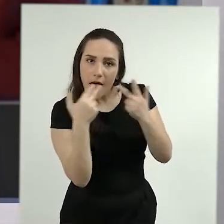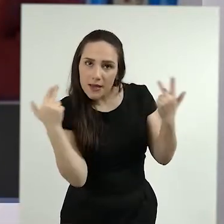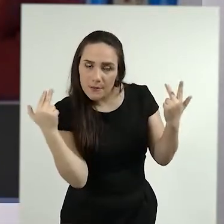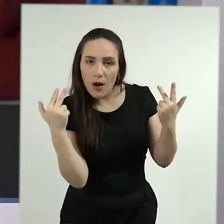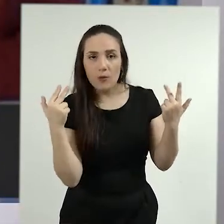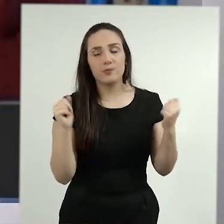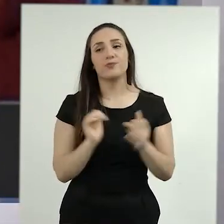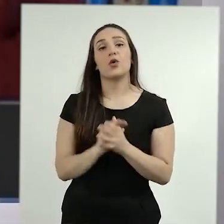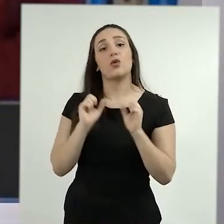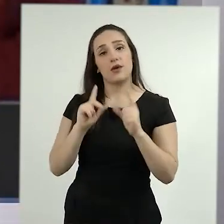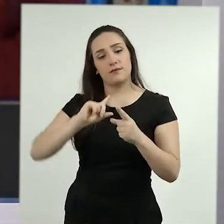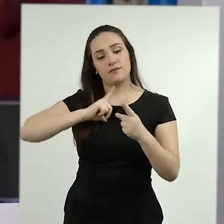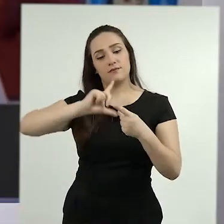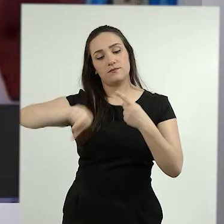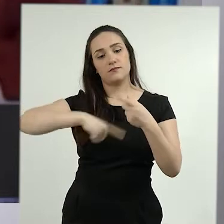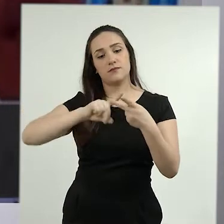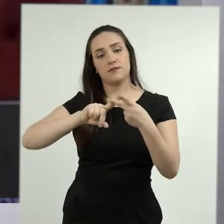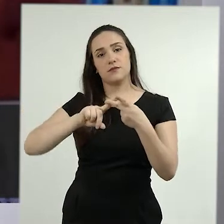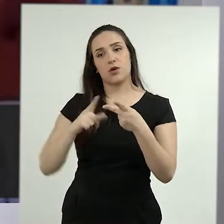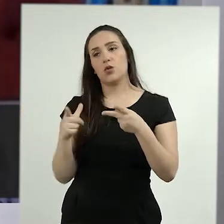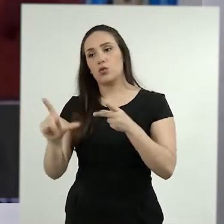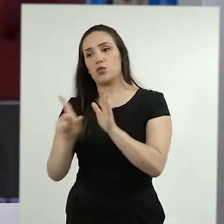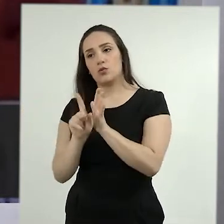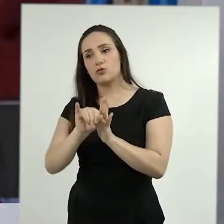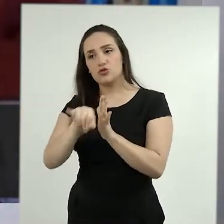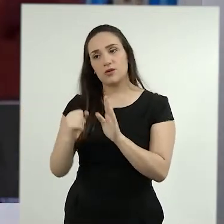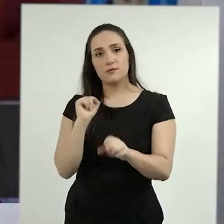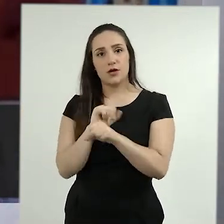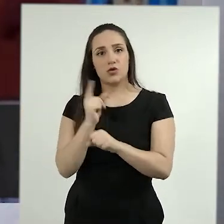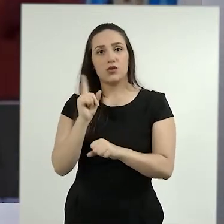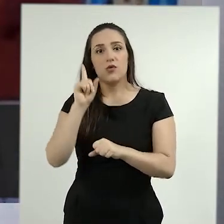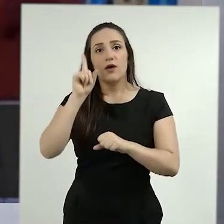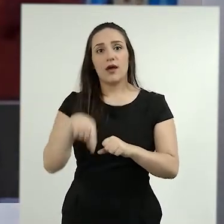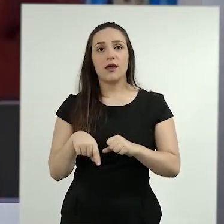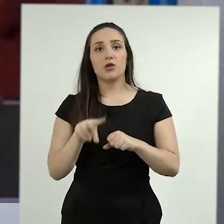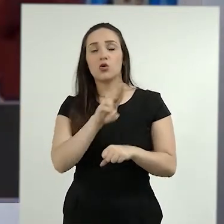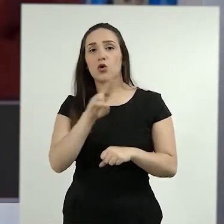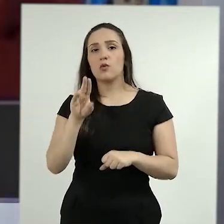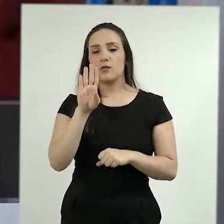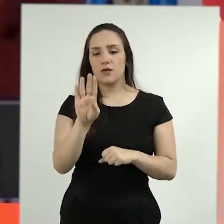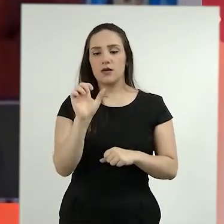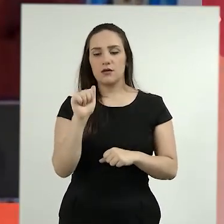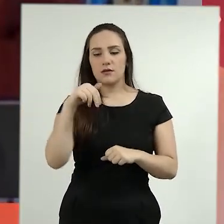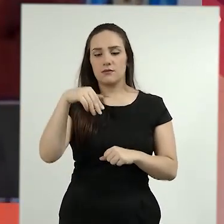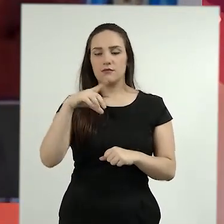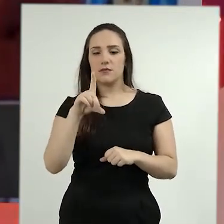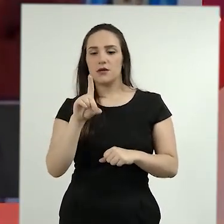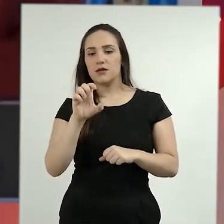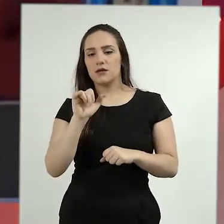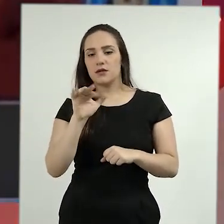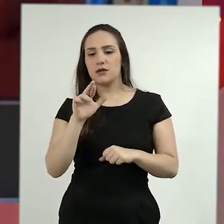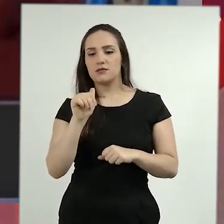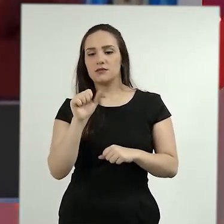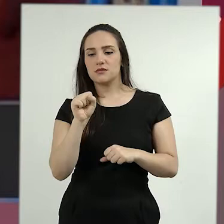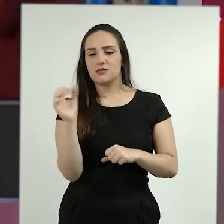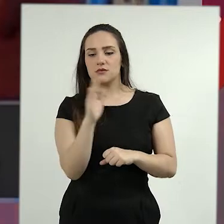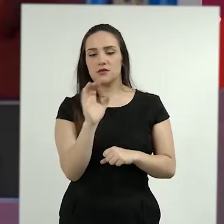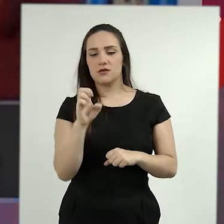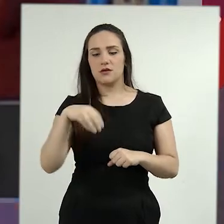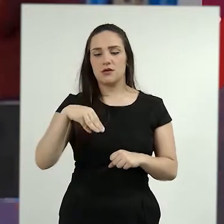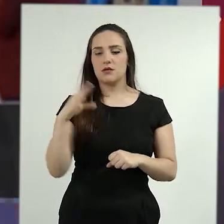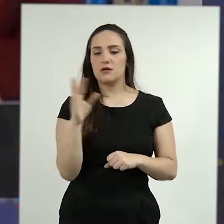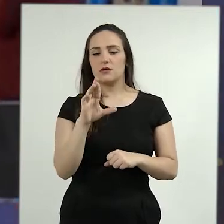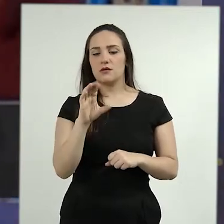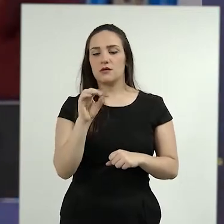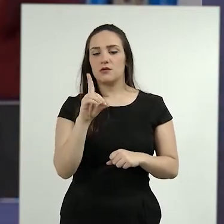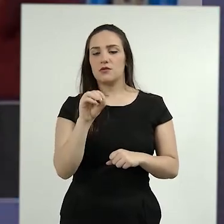natureza, desde 2010. E temos o outro projeto também, em atividade, nós não paramos, que é o projeto chamado Bandeiras e Rodovias, que